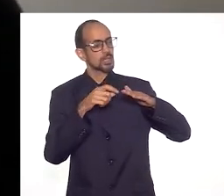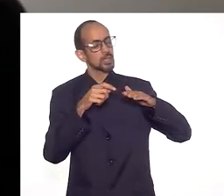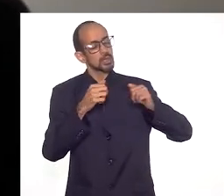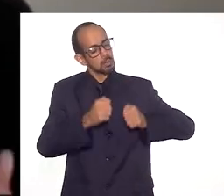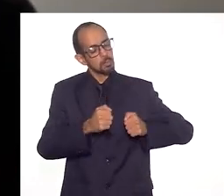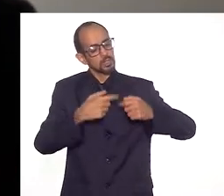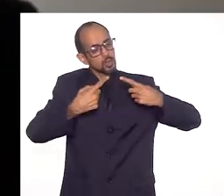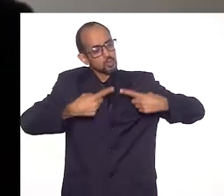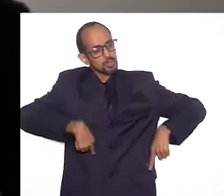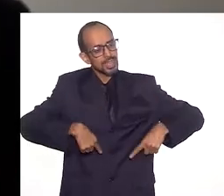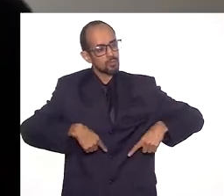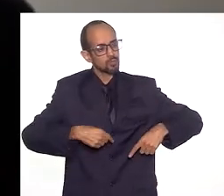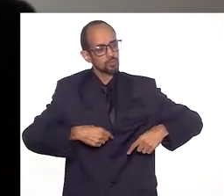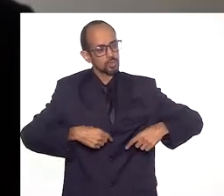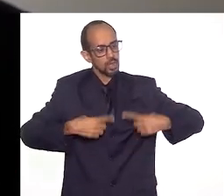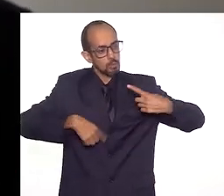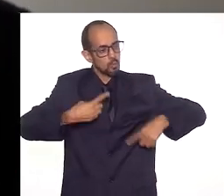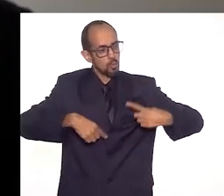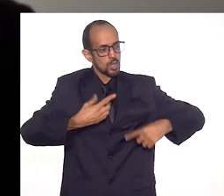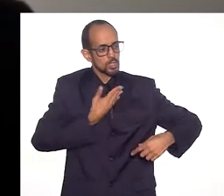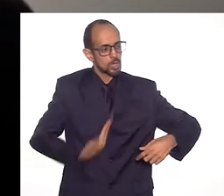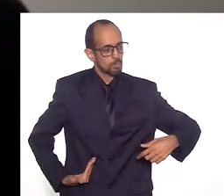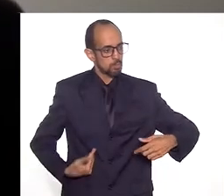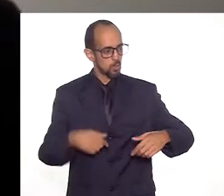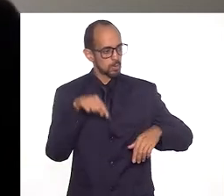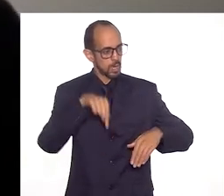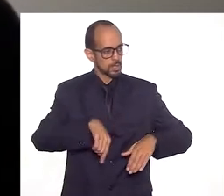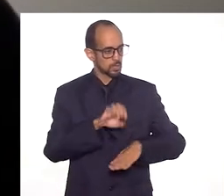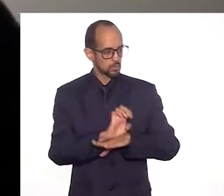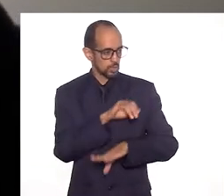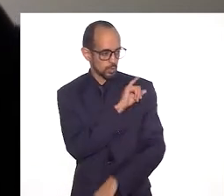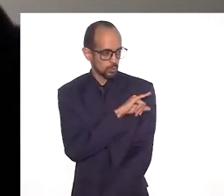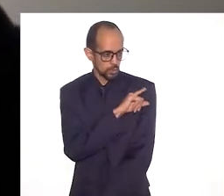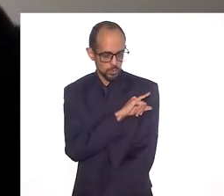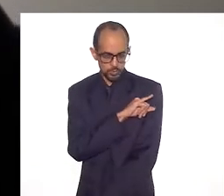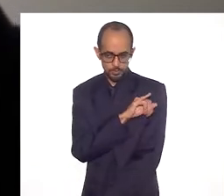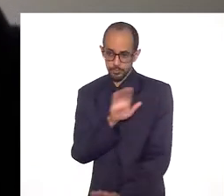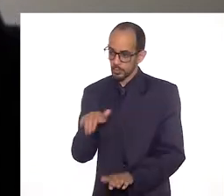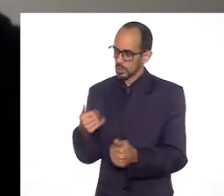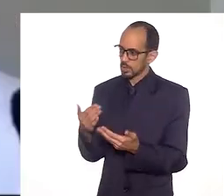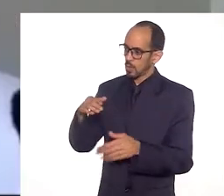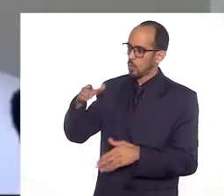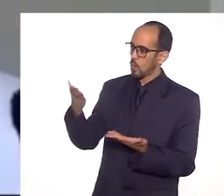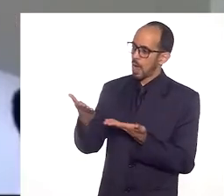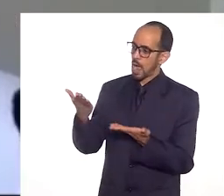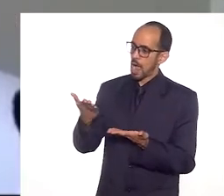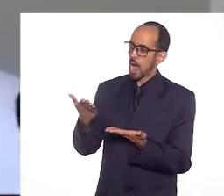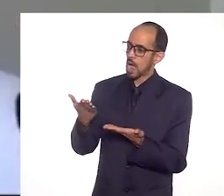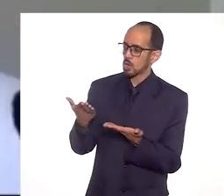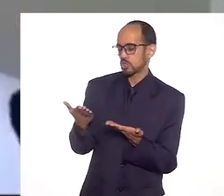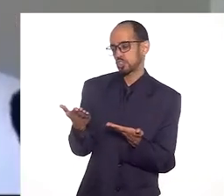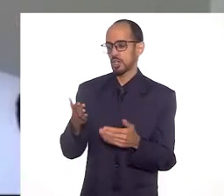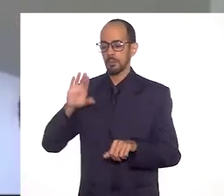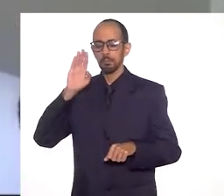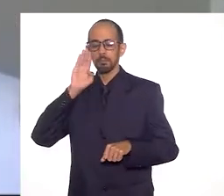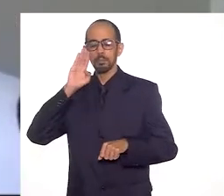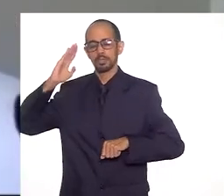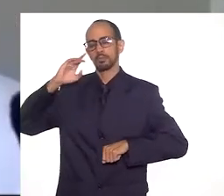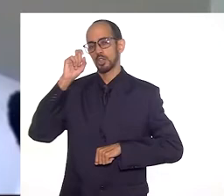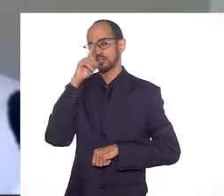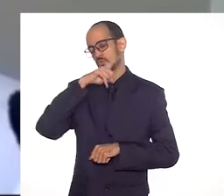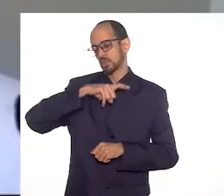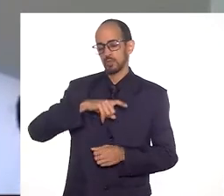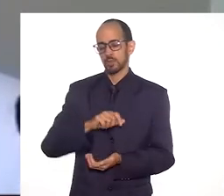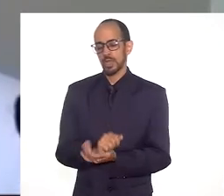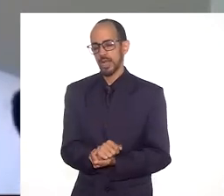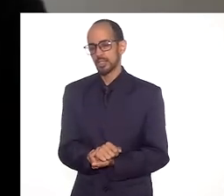política pública para que a gente impulsione esses negócios aqui no Estado? Acho que hoje a principal dificuldade desses